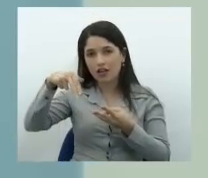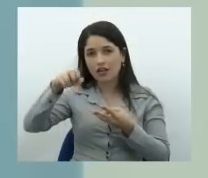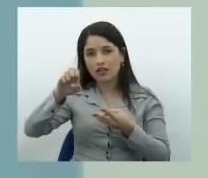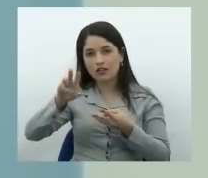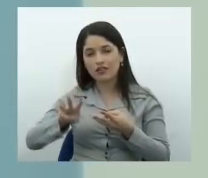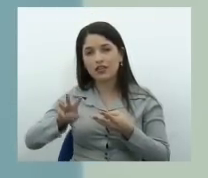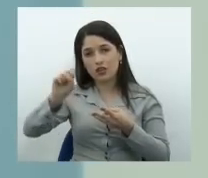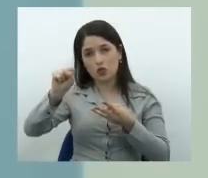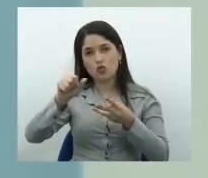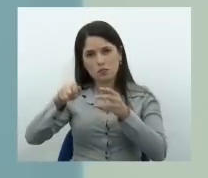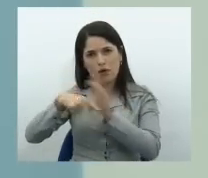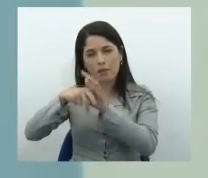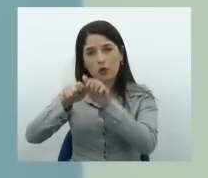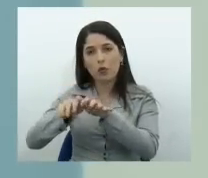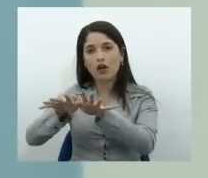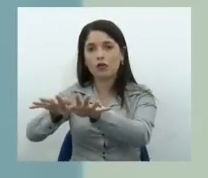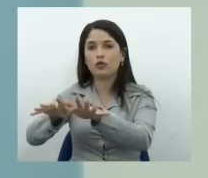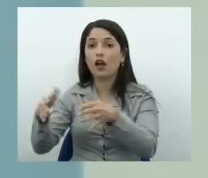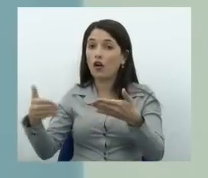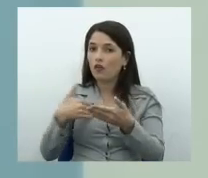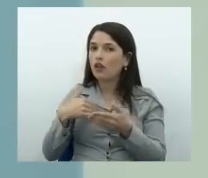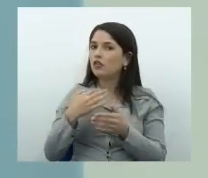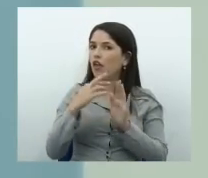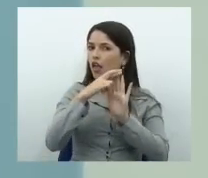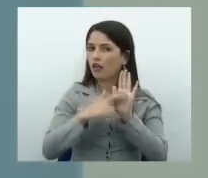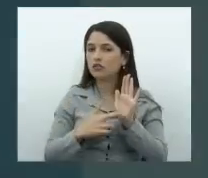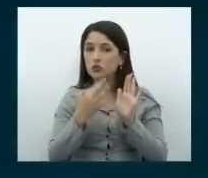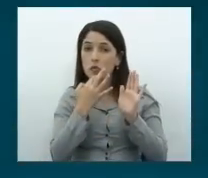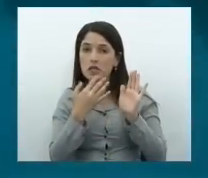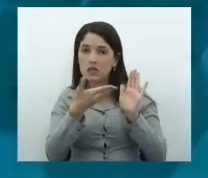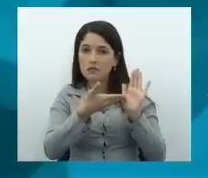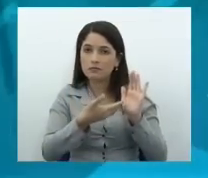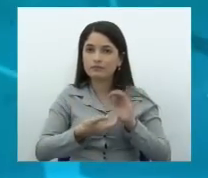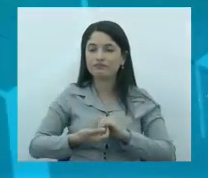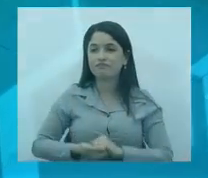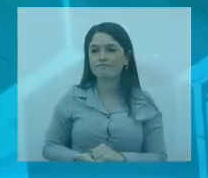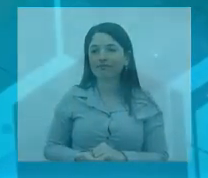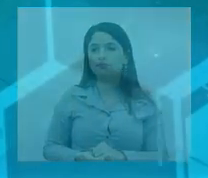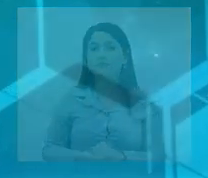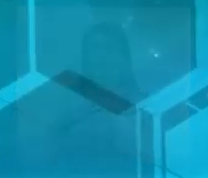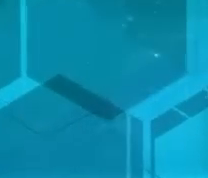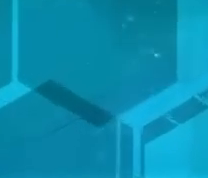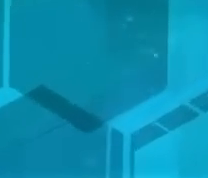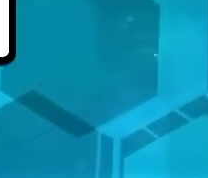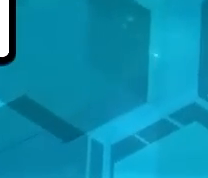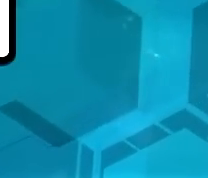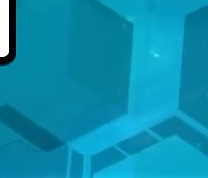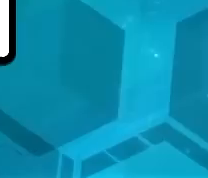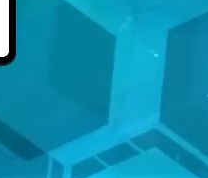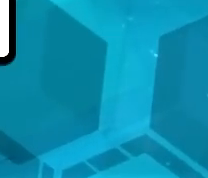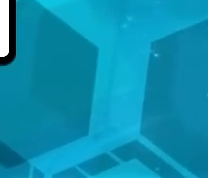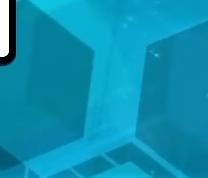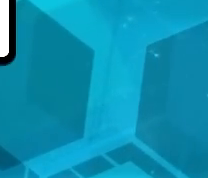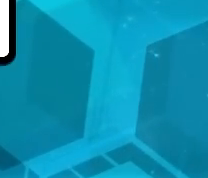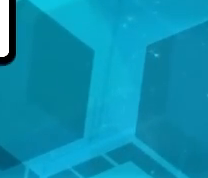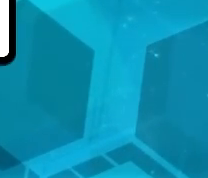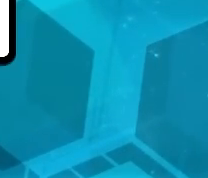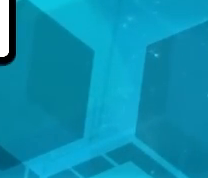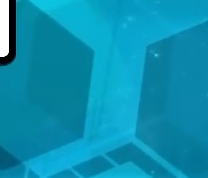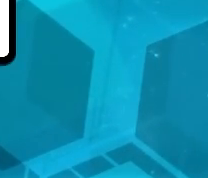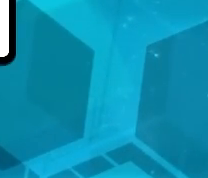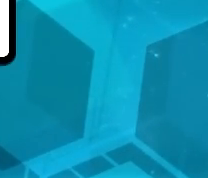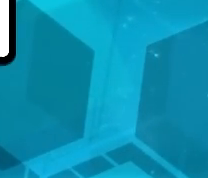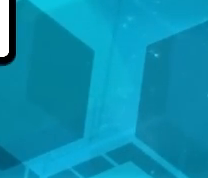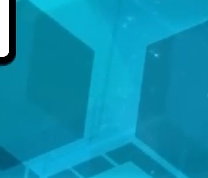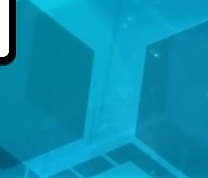candidato, mas a gente vai conhecer agora melhor as regras. Neste bloco, candidato pergunta para candidato. Cada um